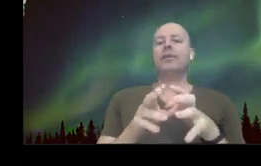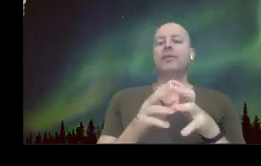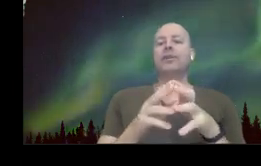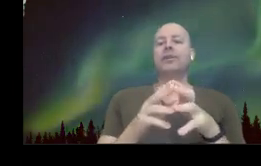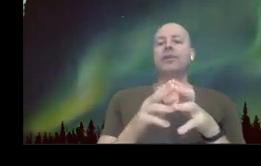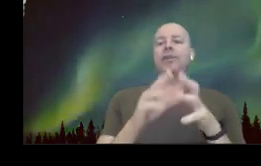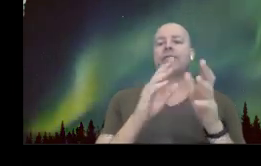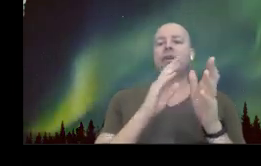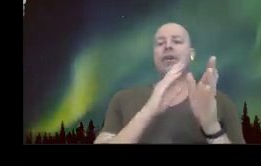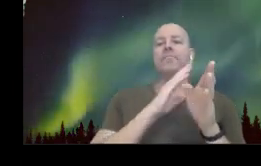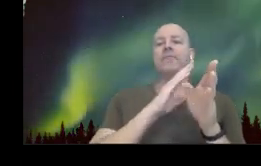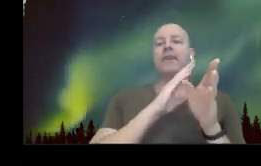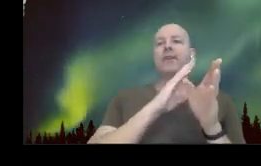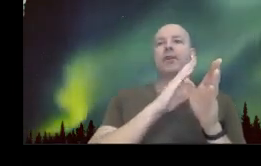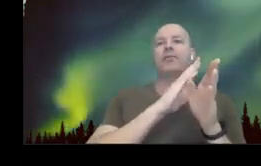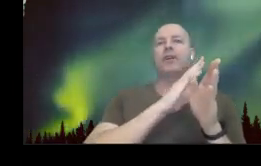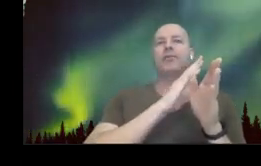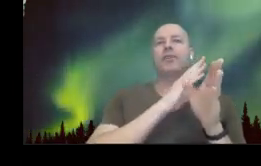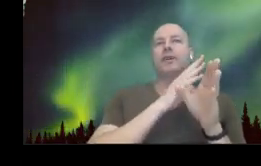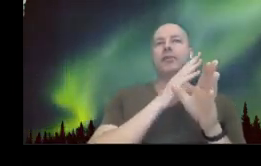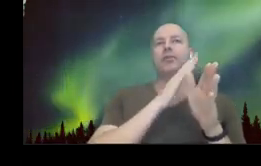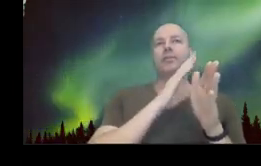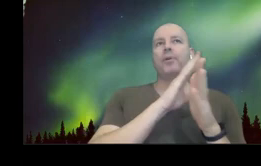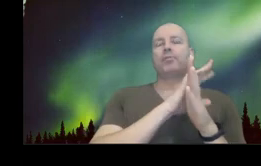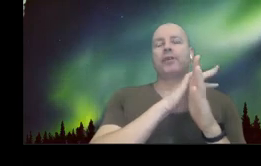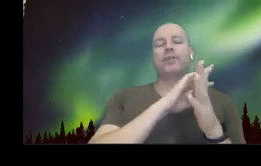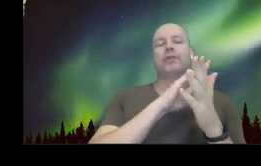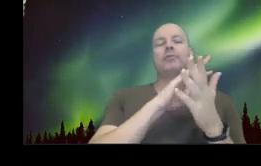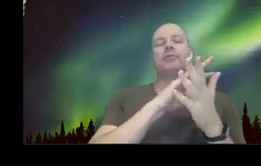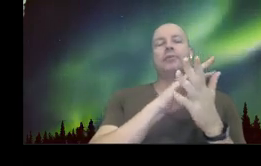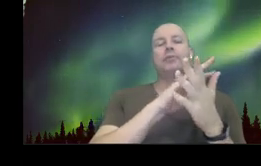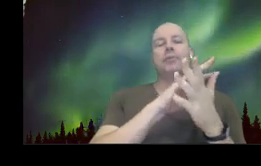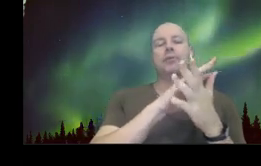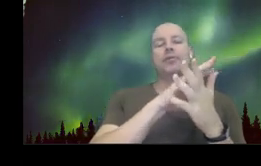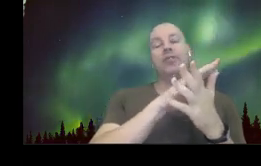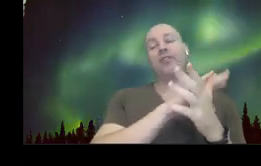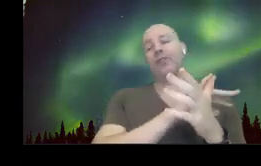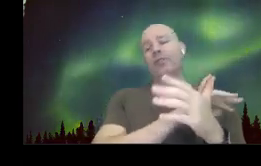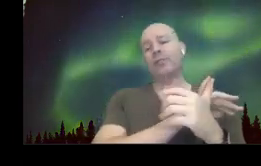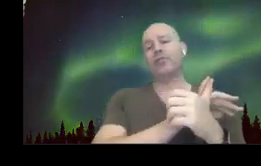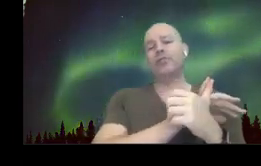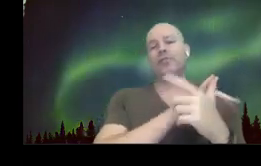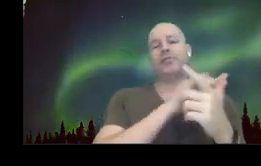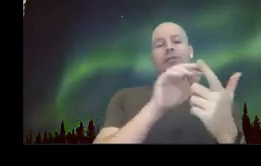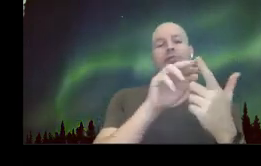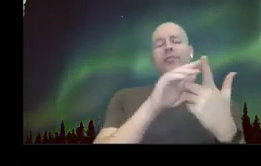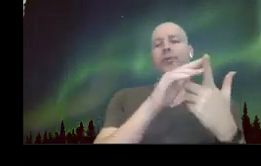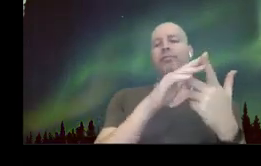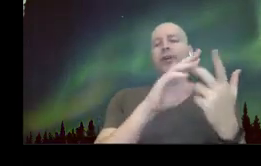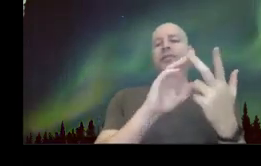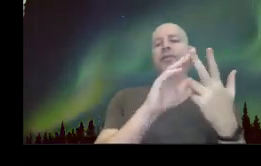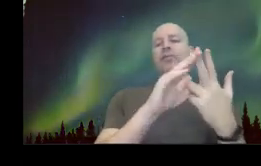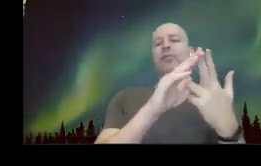ecossistemas, né? Então, assim, vejam que nós viemos falando de população, na verdade, nós falamos de